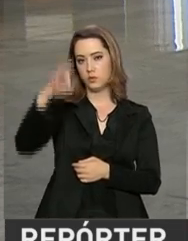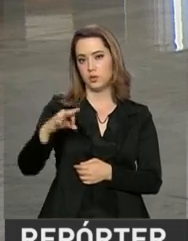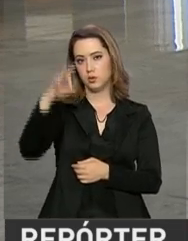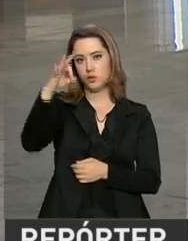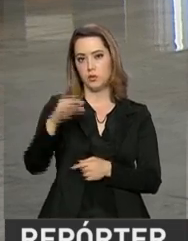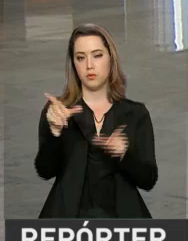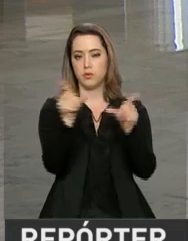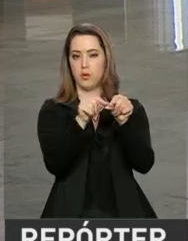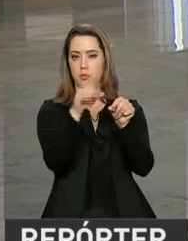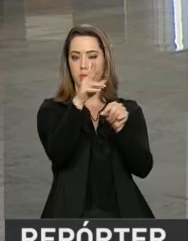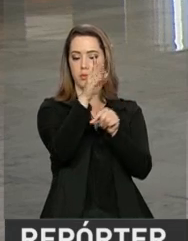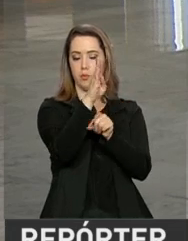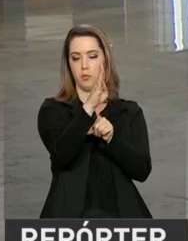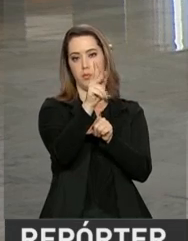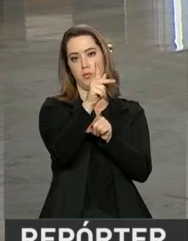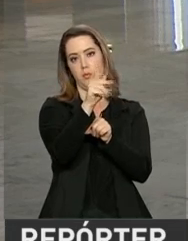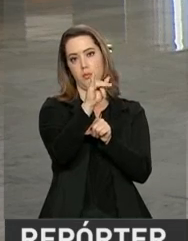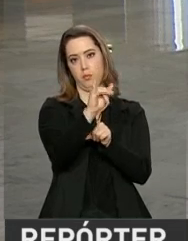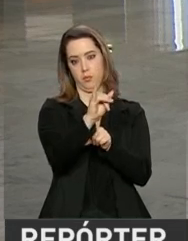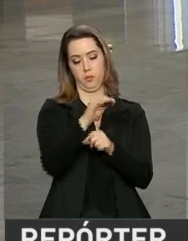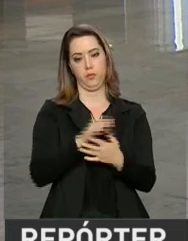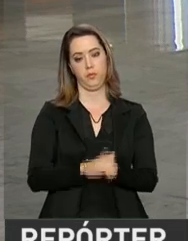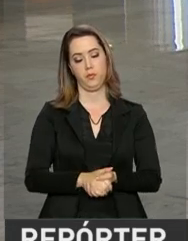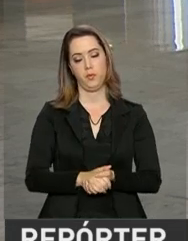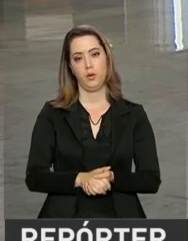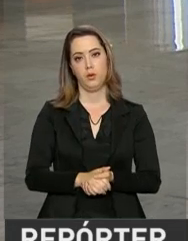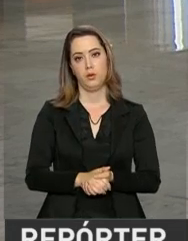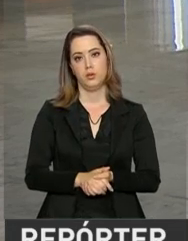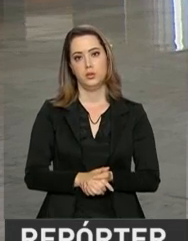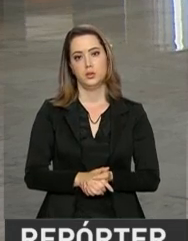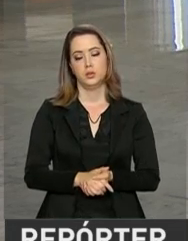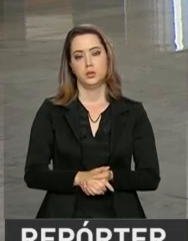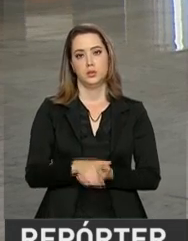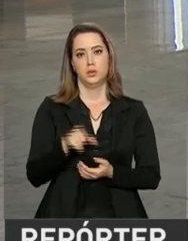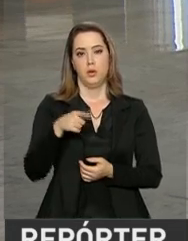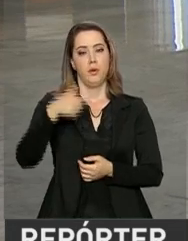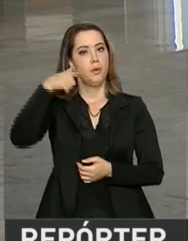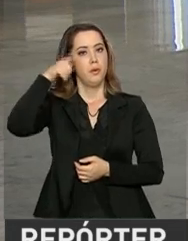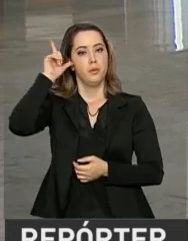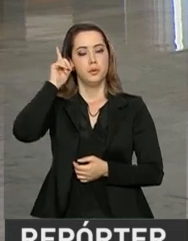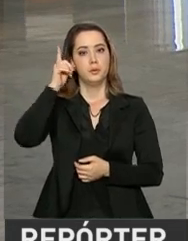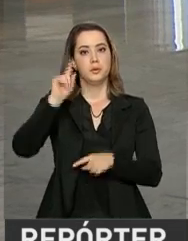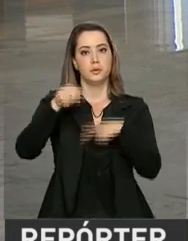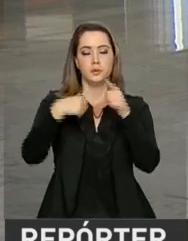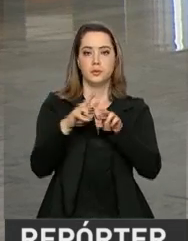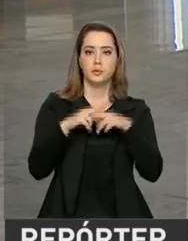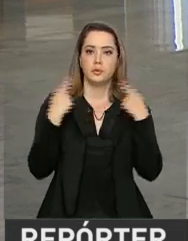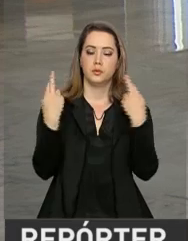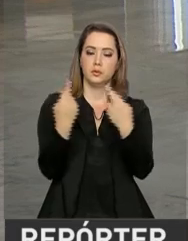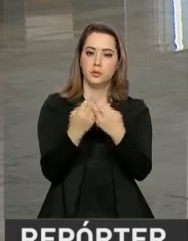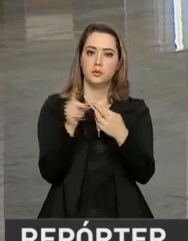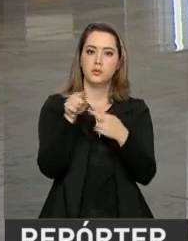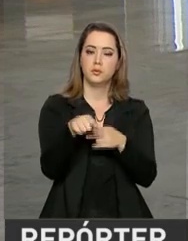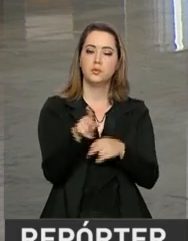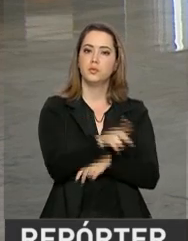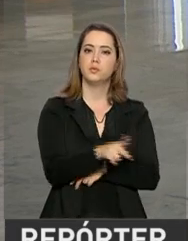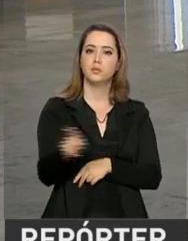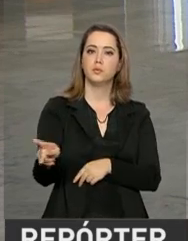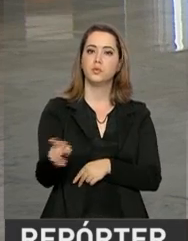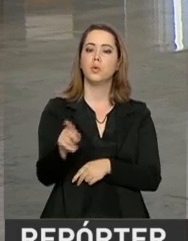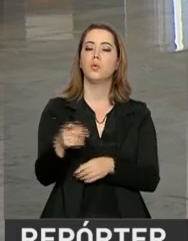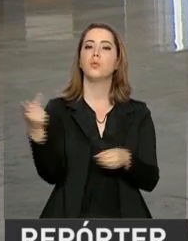ainda sobre a economia do país Daniele ontem depois de se reunir com o presidente em exercício Michel Temer o presidente da